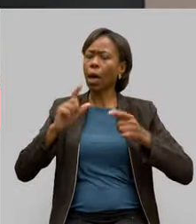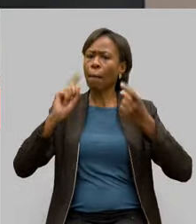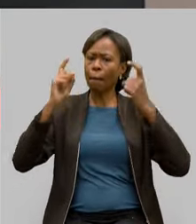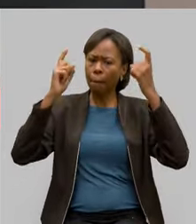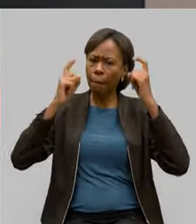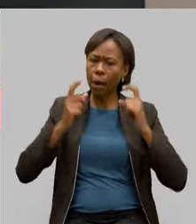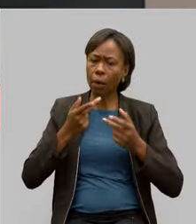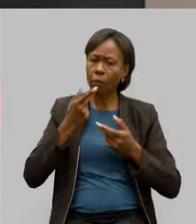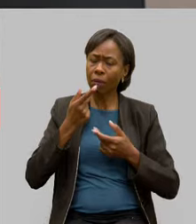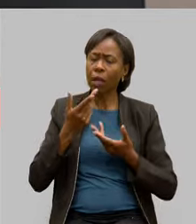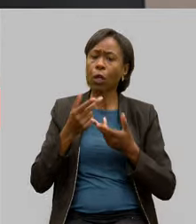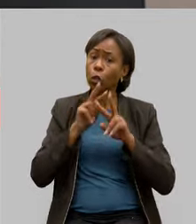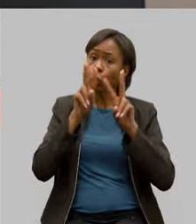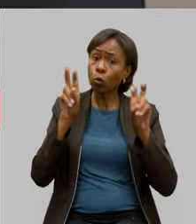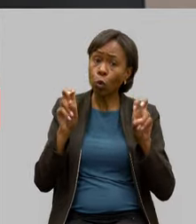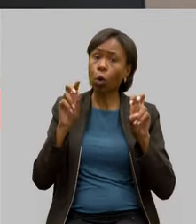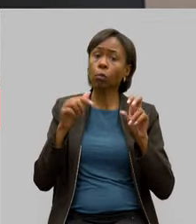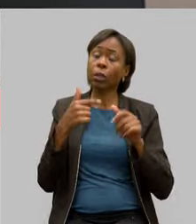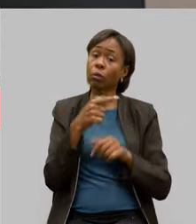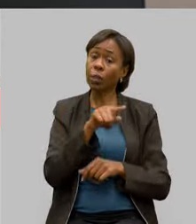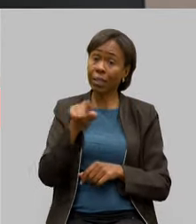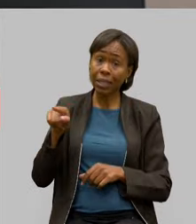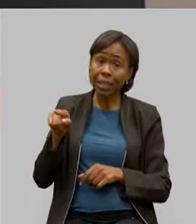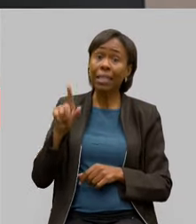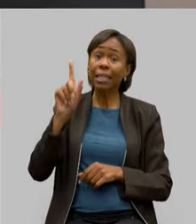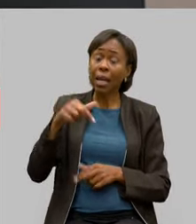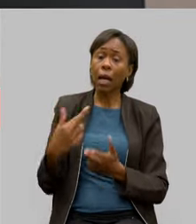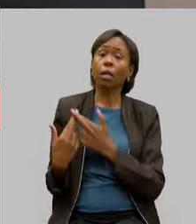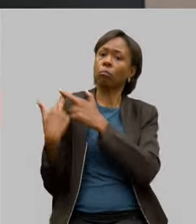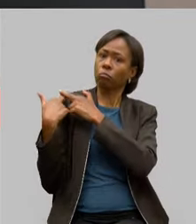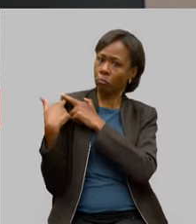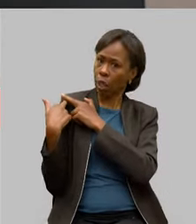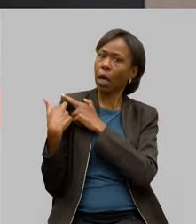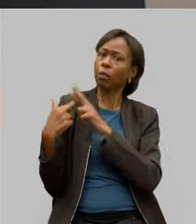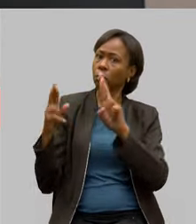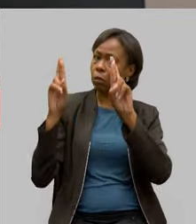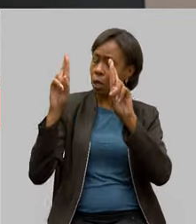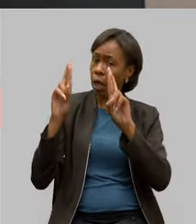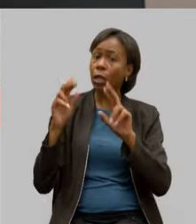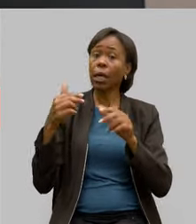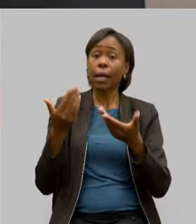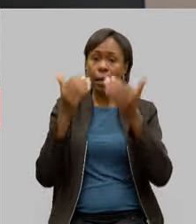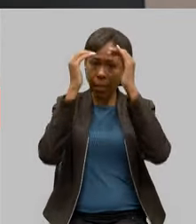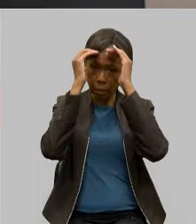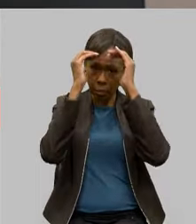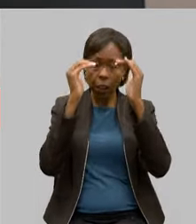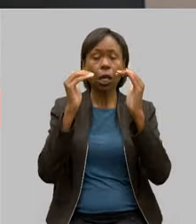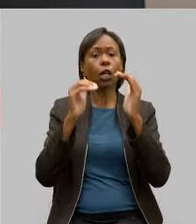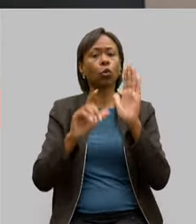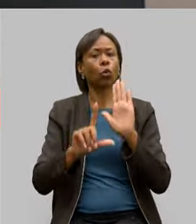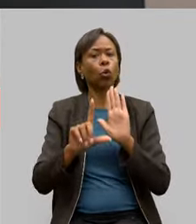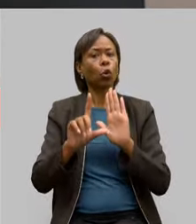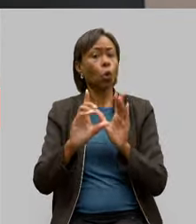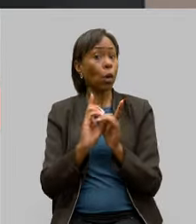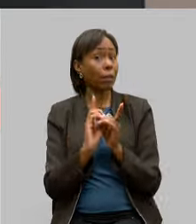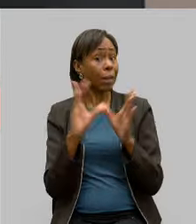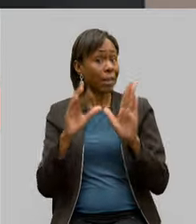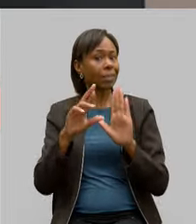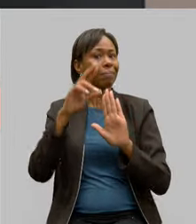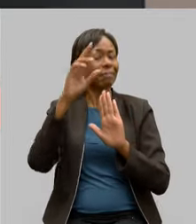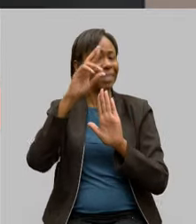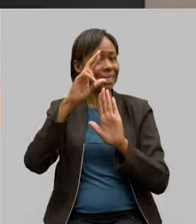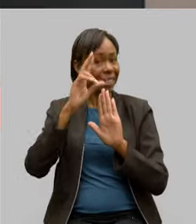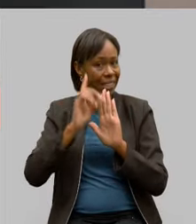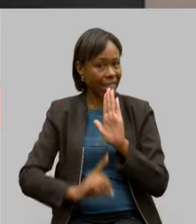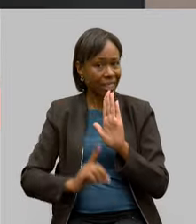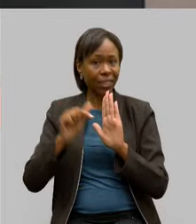perante autoridades né legais respeitando um rito de estado de direito um processo legal que se constitui essa